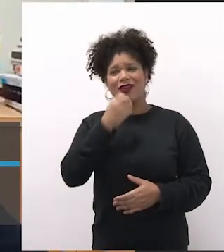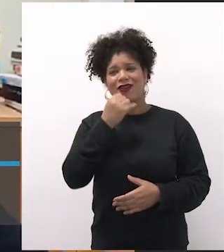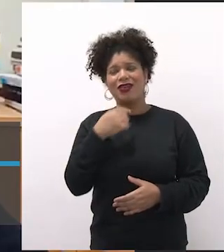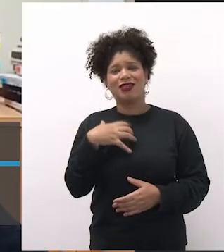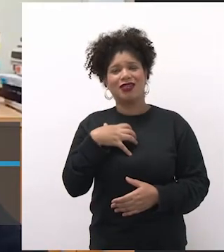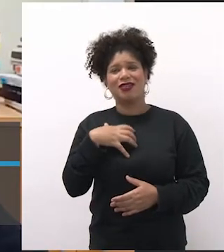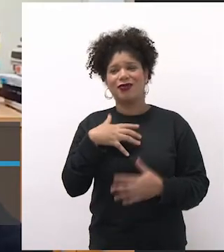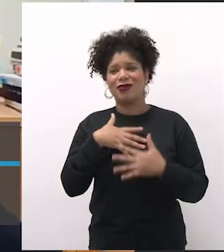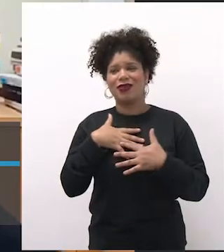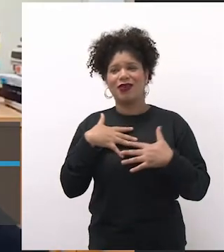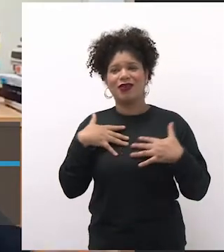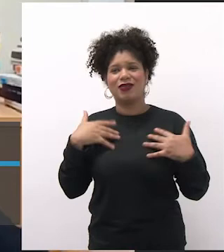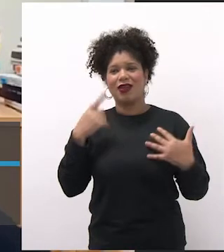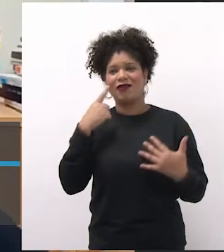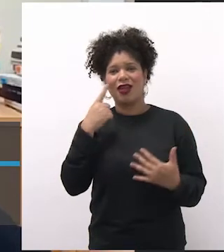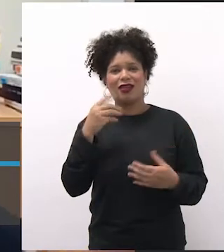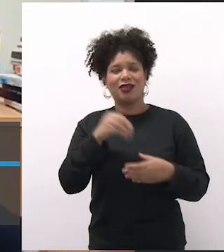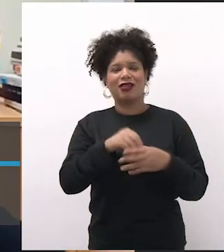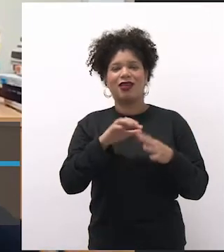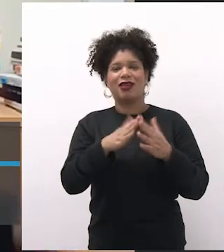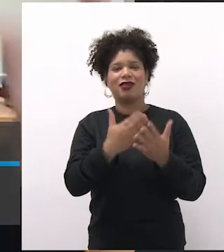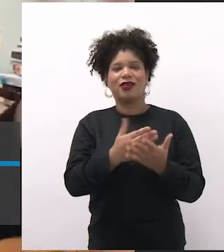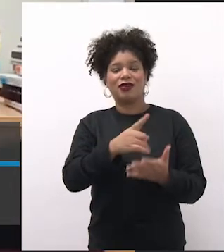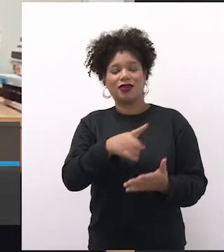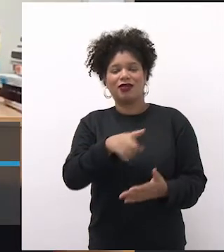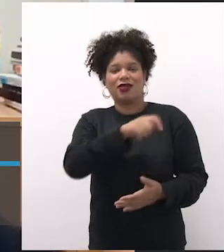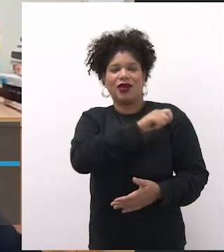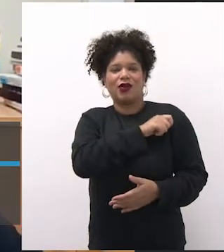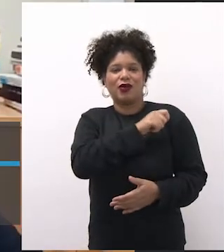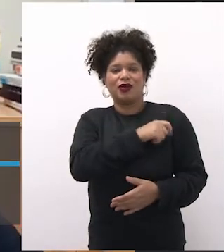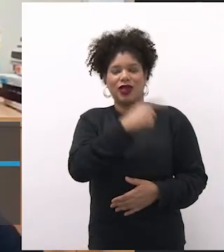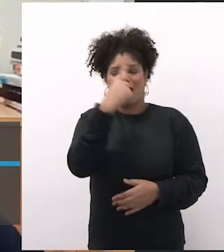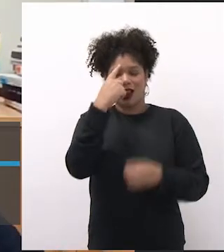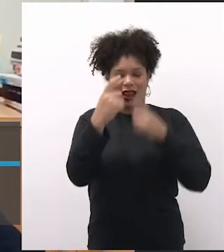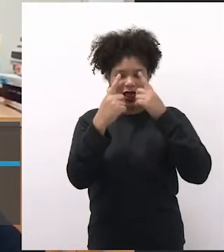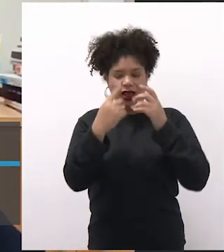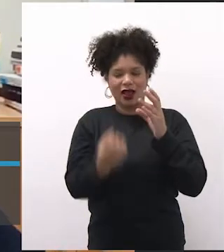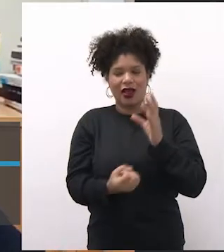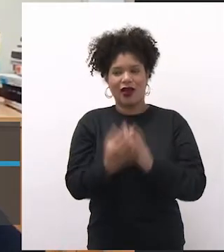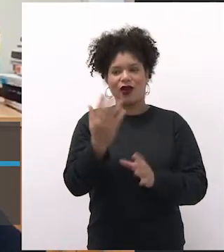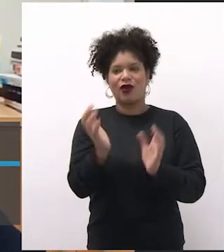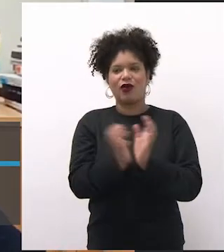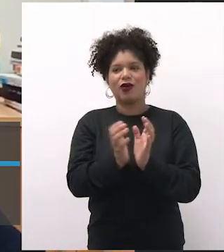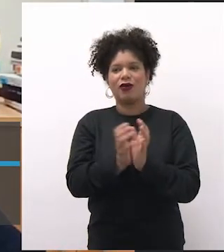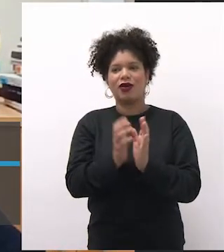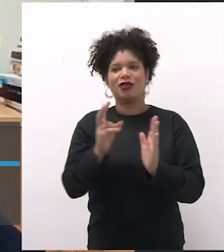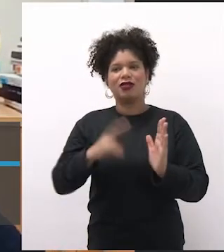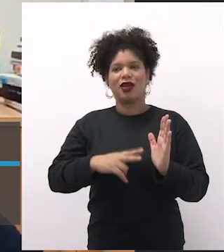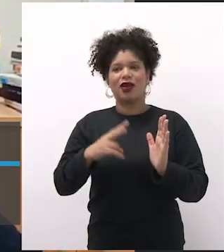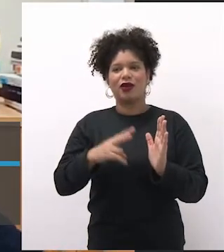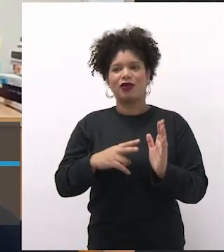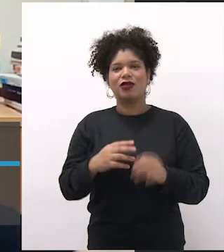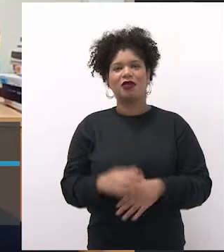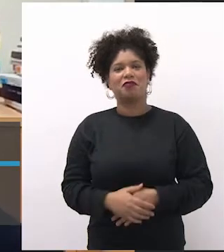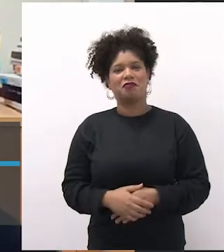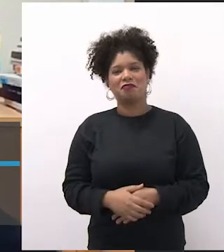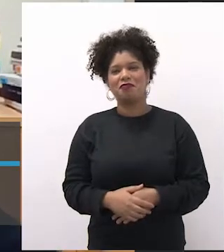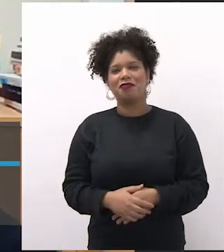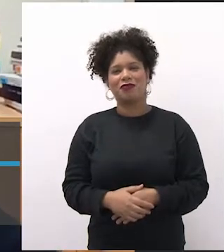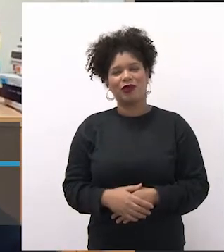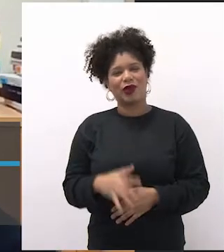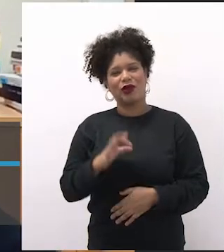eu ouço dizer que a escola, os alunos estão, né, criando um clube de leitura, né? Estão promovendo isso